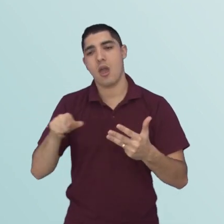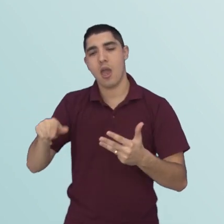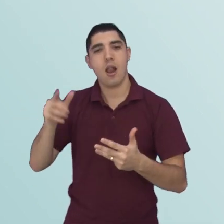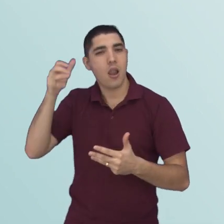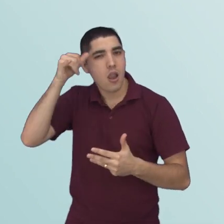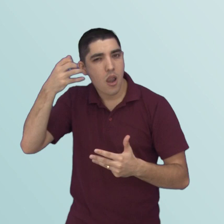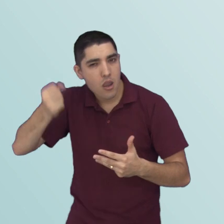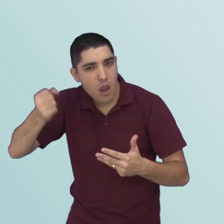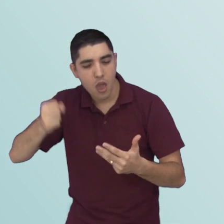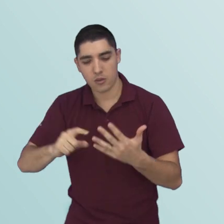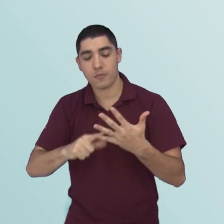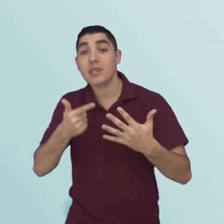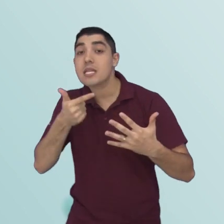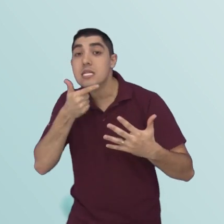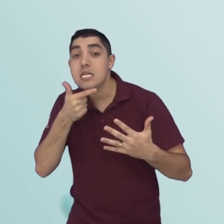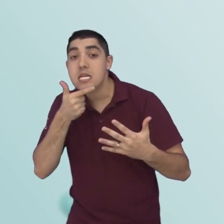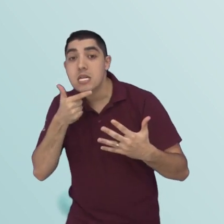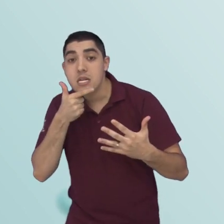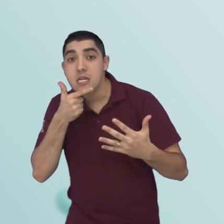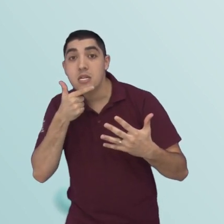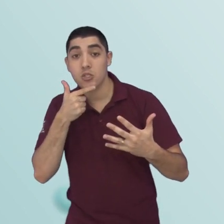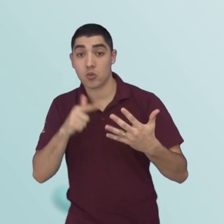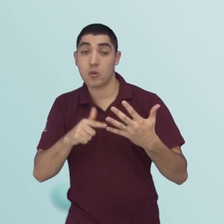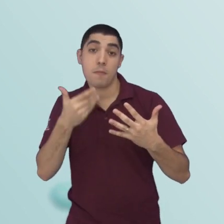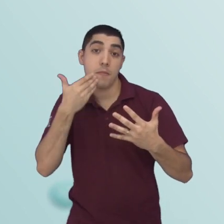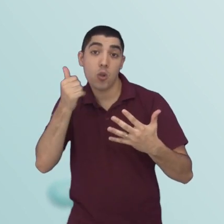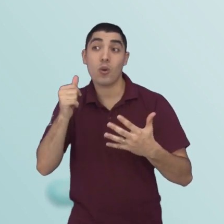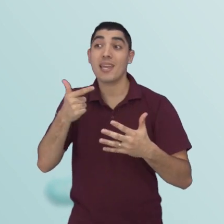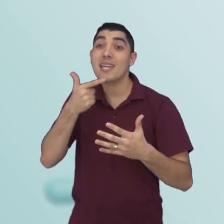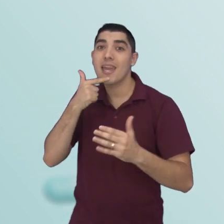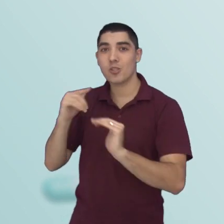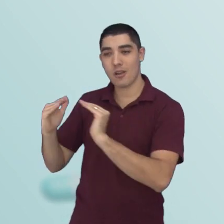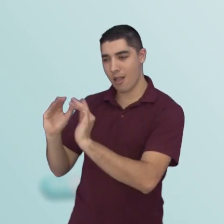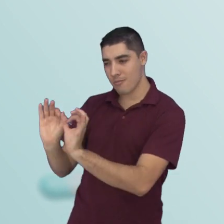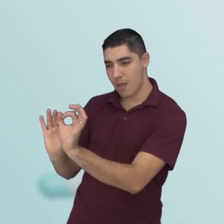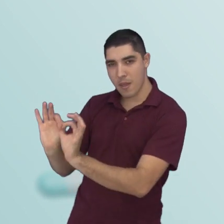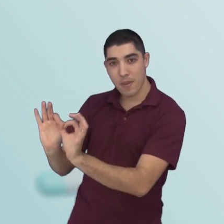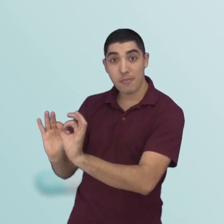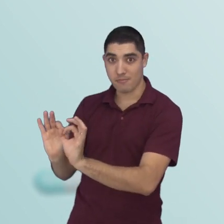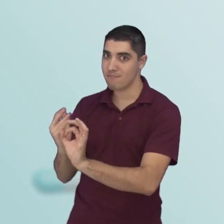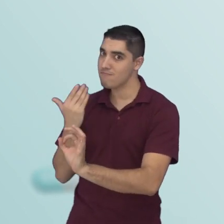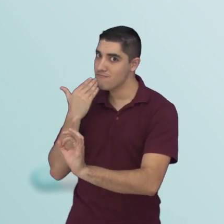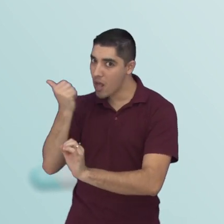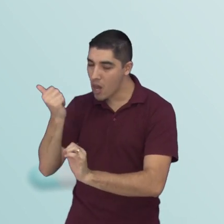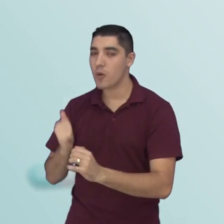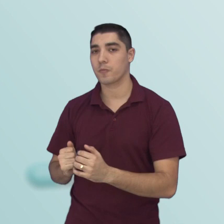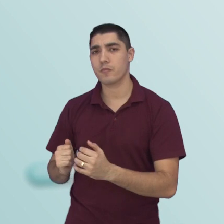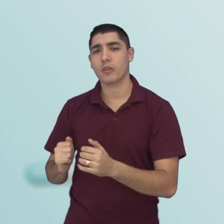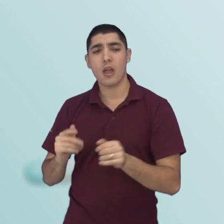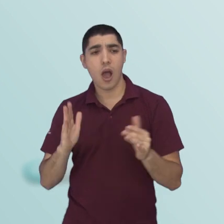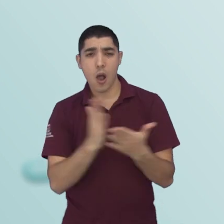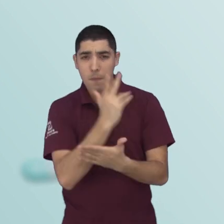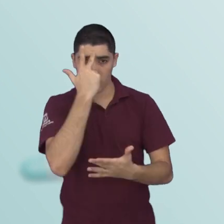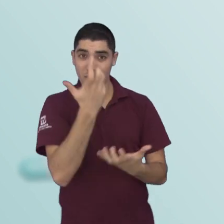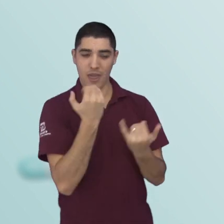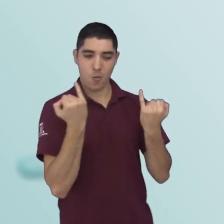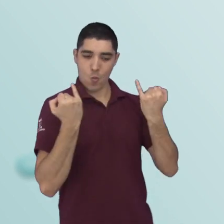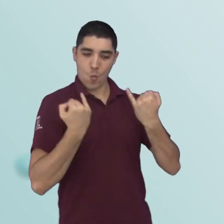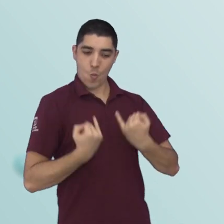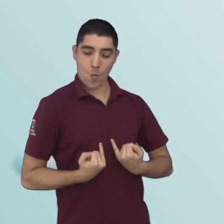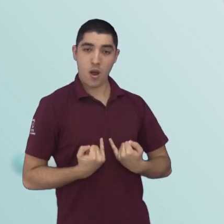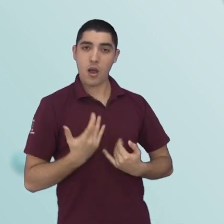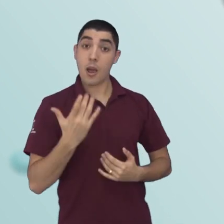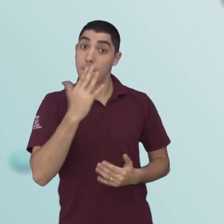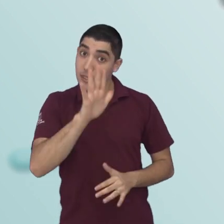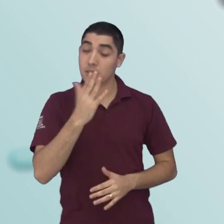iogurtes Queijos de preferência os mais eh artesanais curados muita gente acha que fazer uma dieta